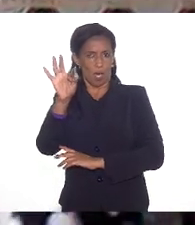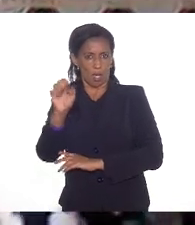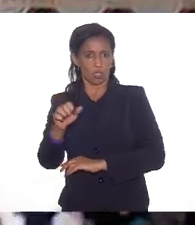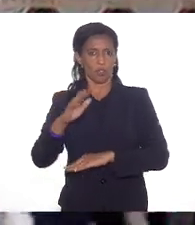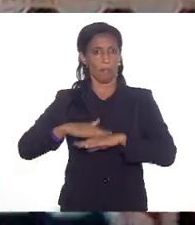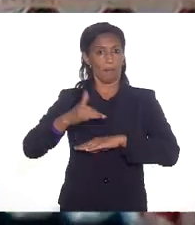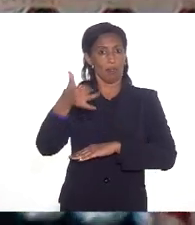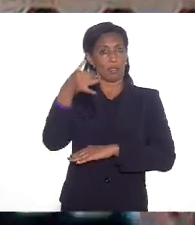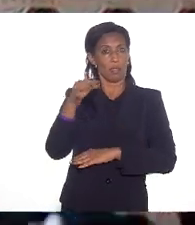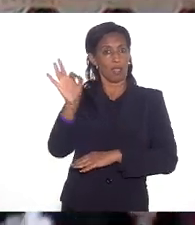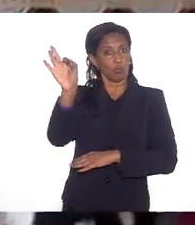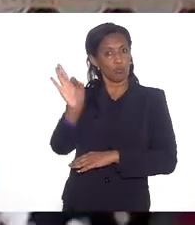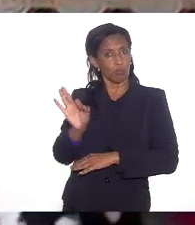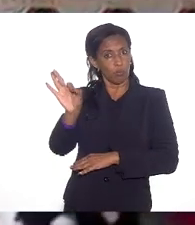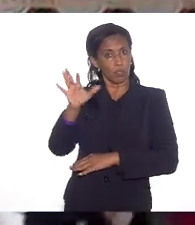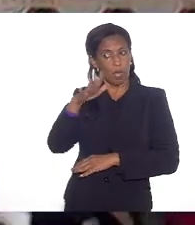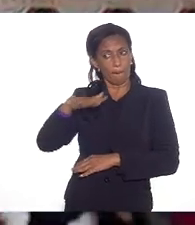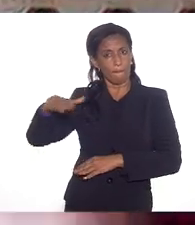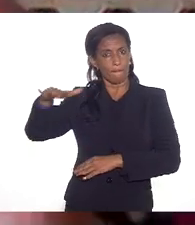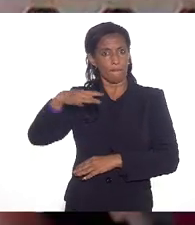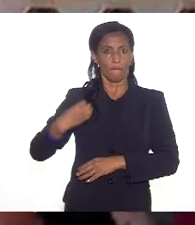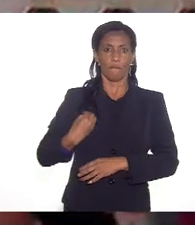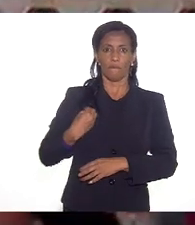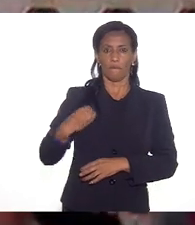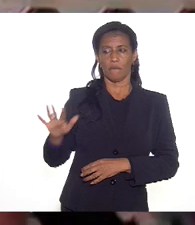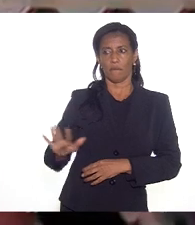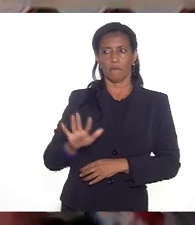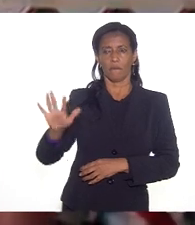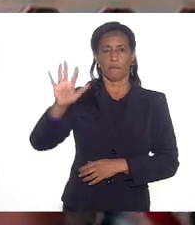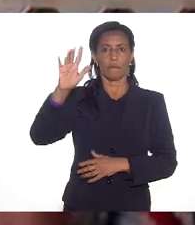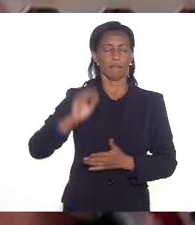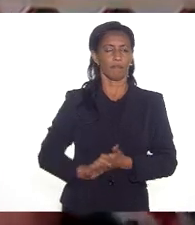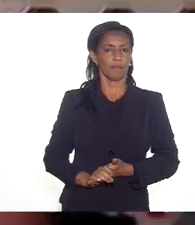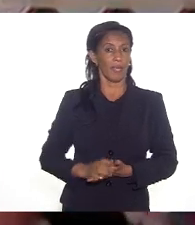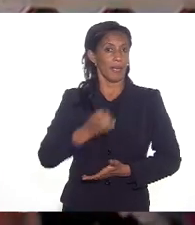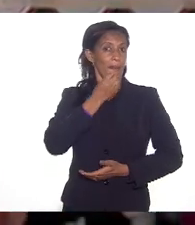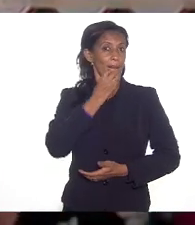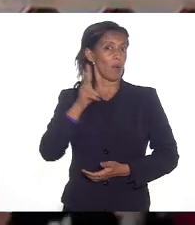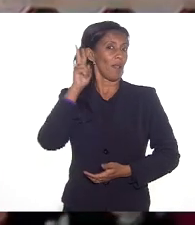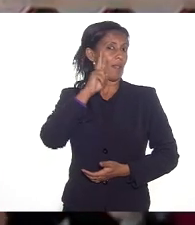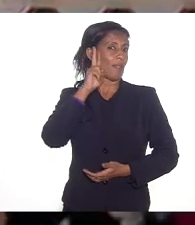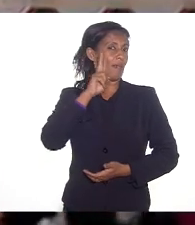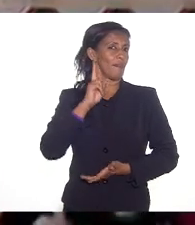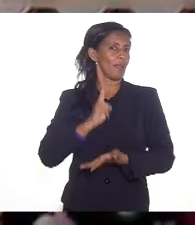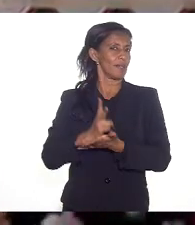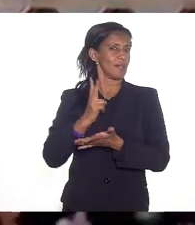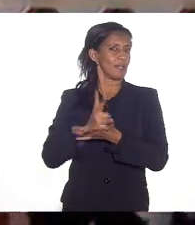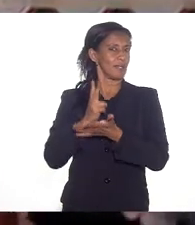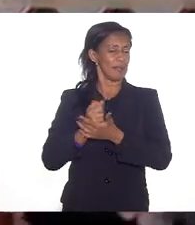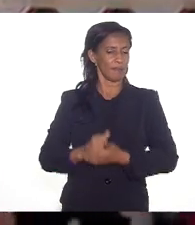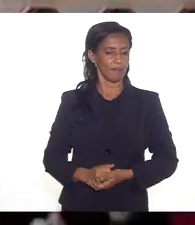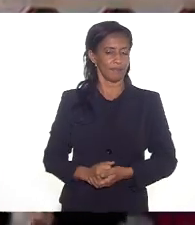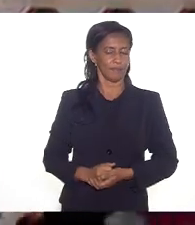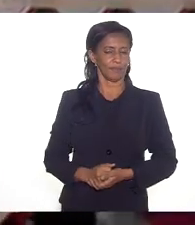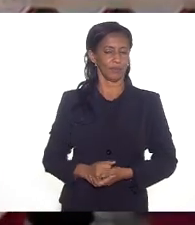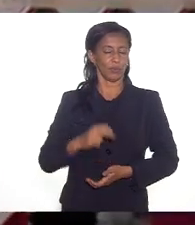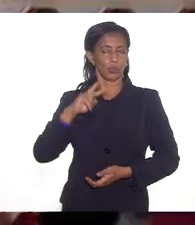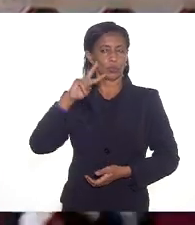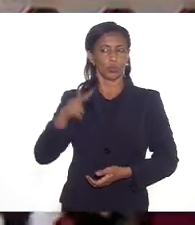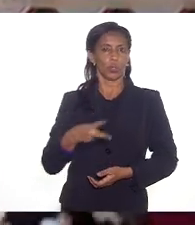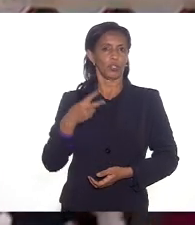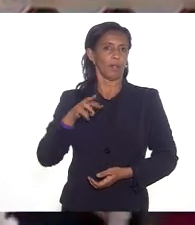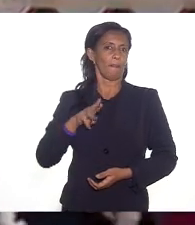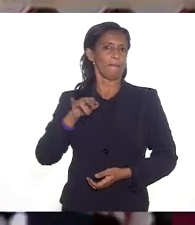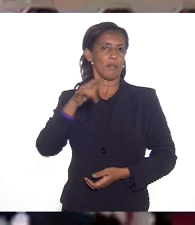por cento da sua população Vivendo em favelas Vale lembrar sempre quase 2 milhões cerca de 2 milhões de pessoas